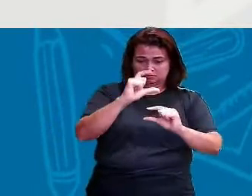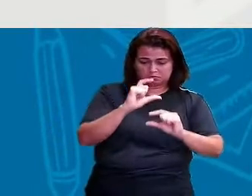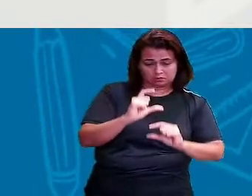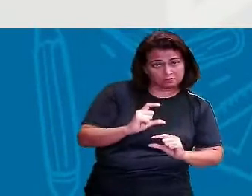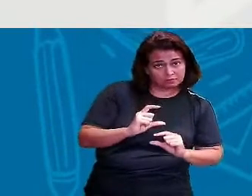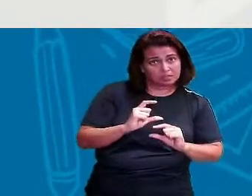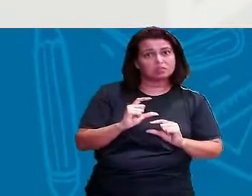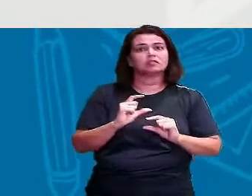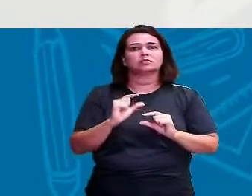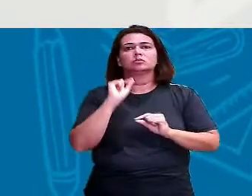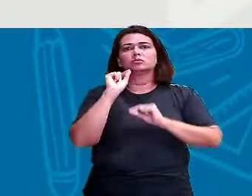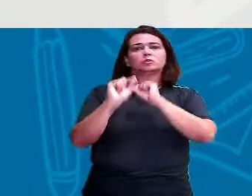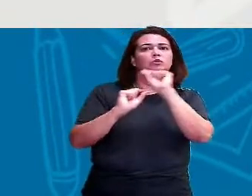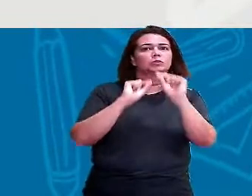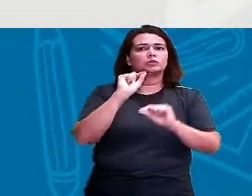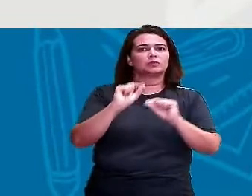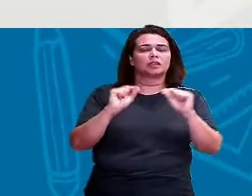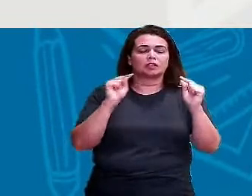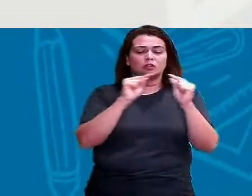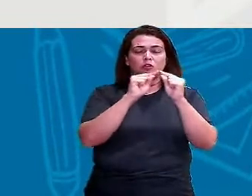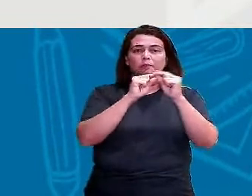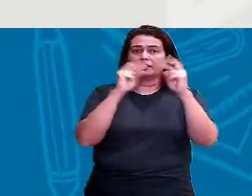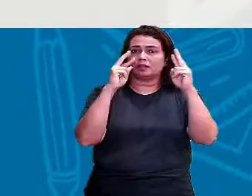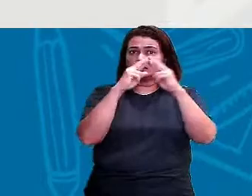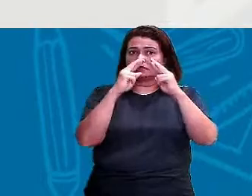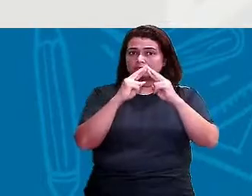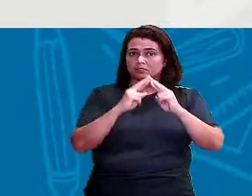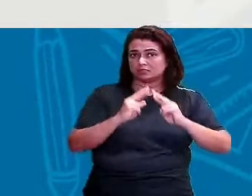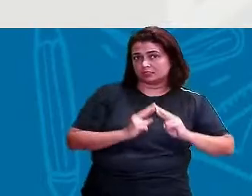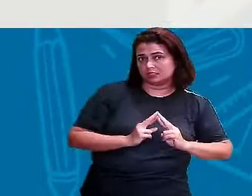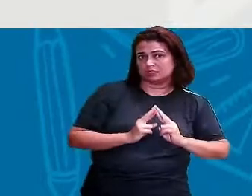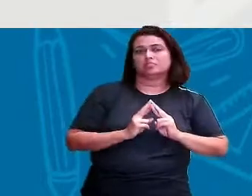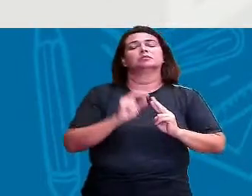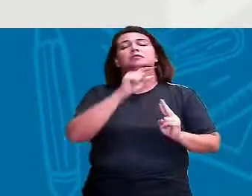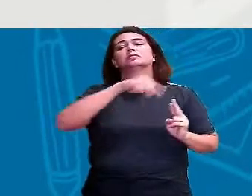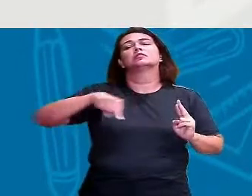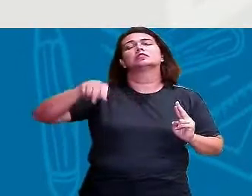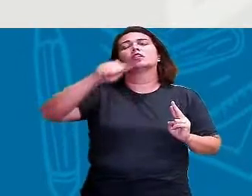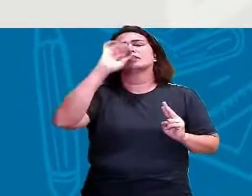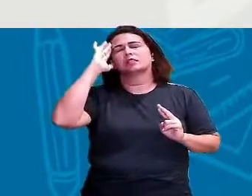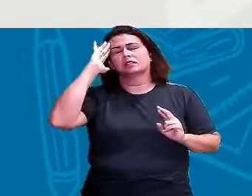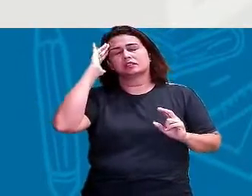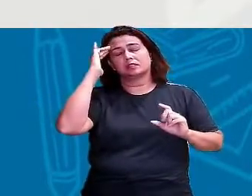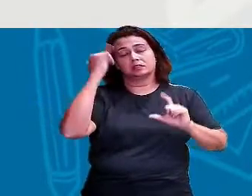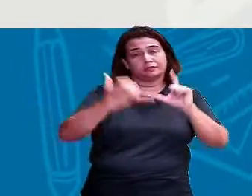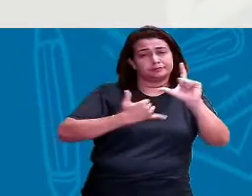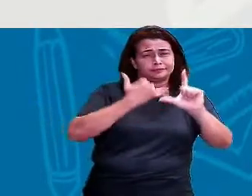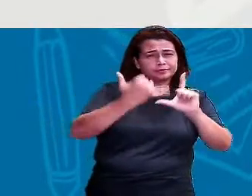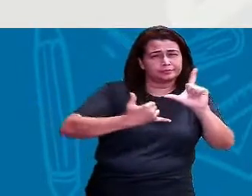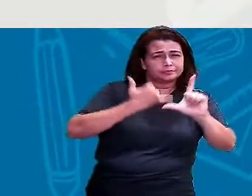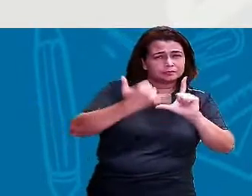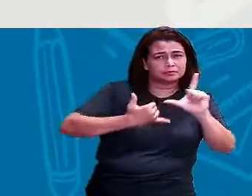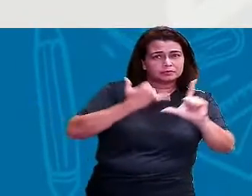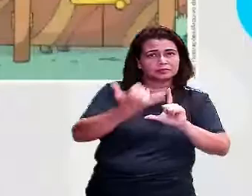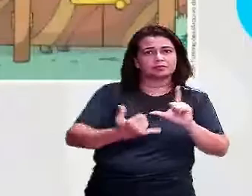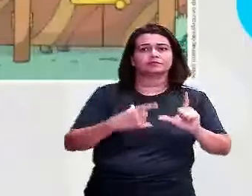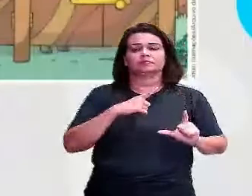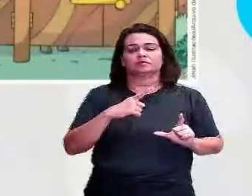que são lúdicos e ajudam a gente a entender o nosso assunto. Então, vamos ler essa parlenda